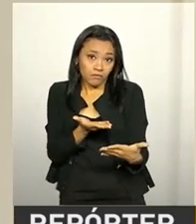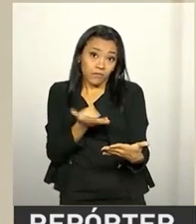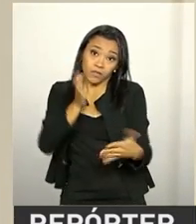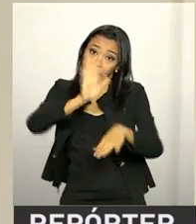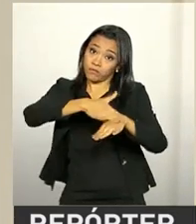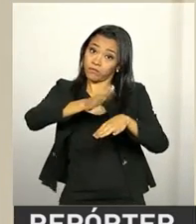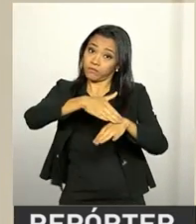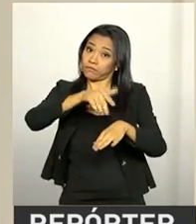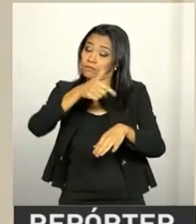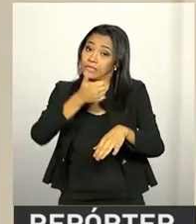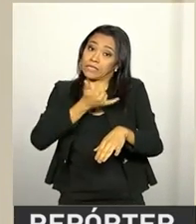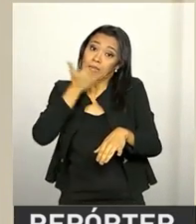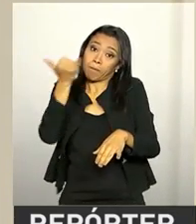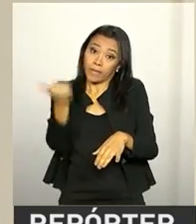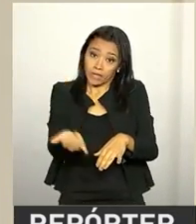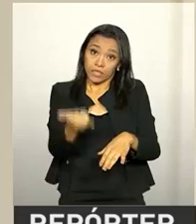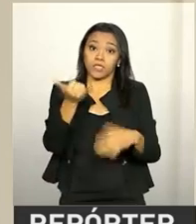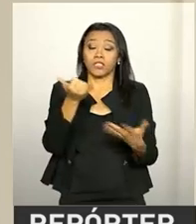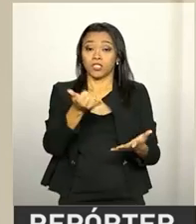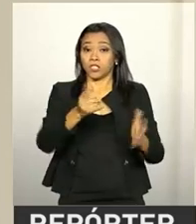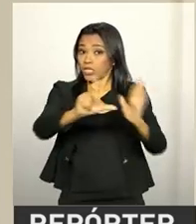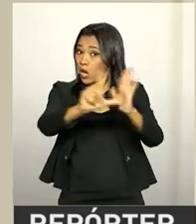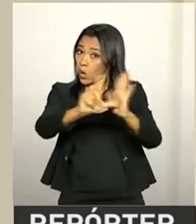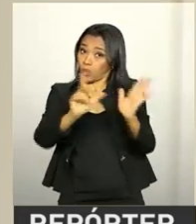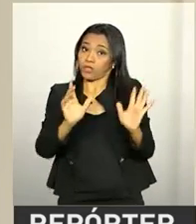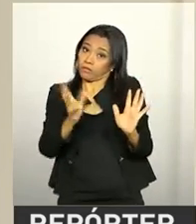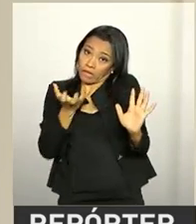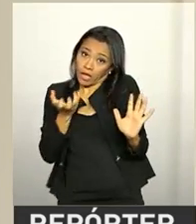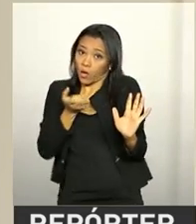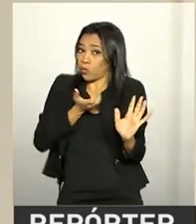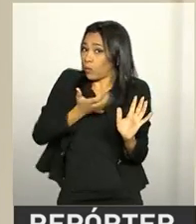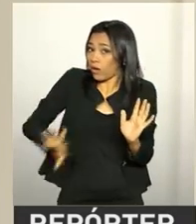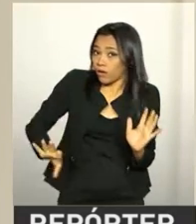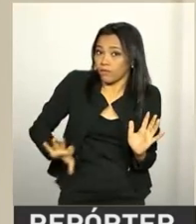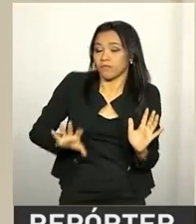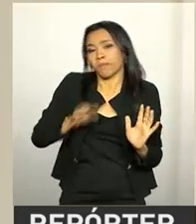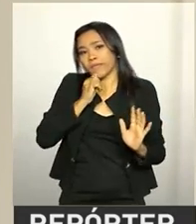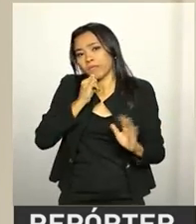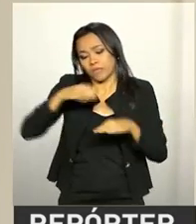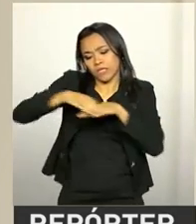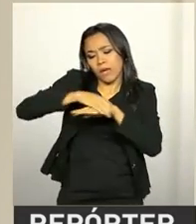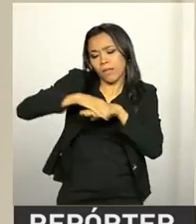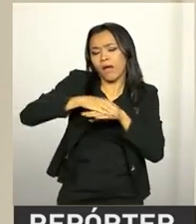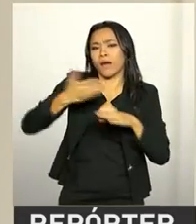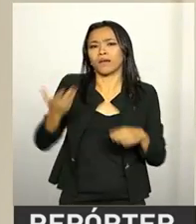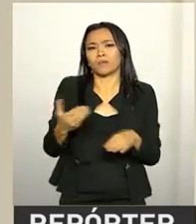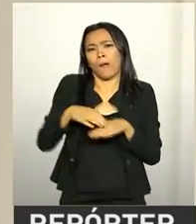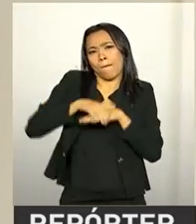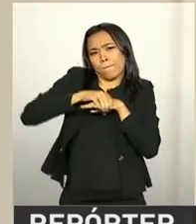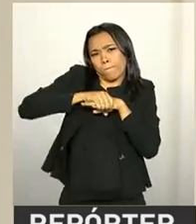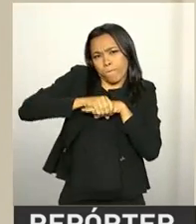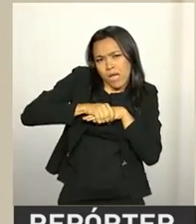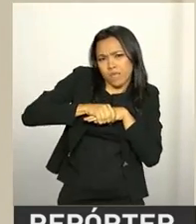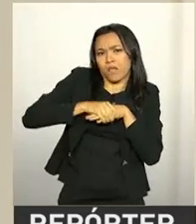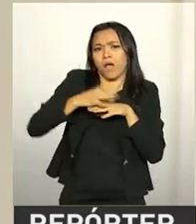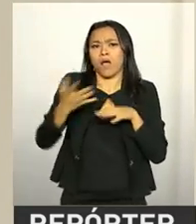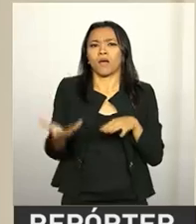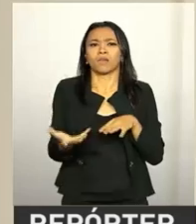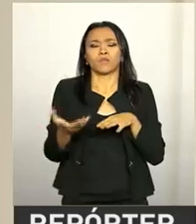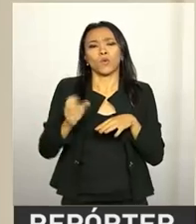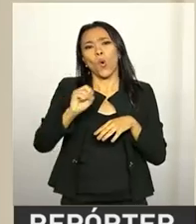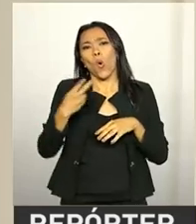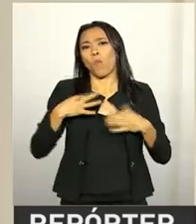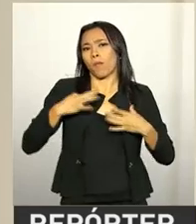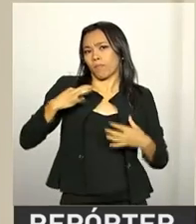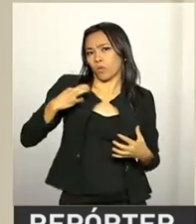do comerciante ou seja esse comerciante pode não trocar são as hipóteses por exemplo de um sapato que foi comprado e Ficou apertado de